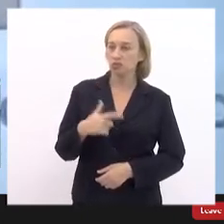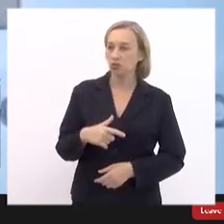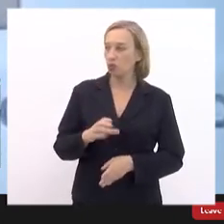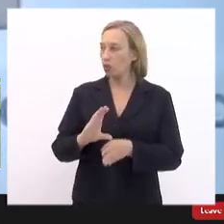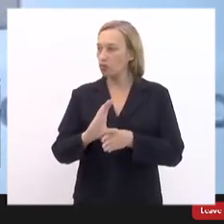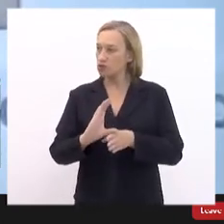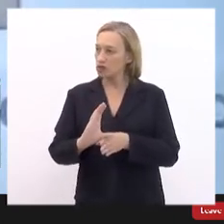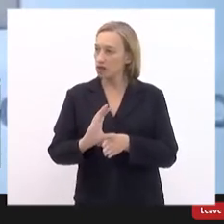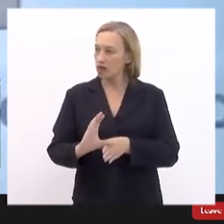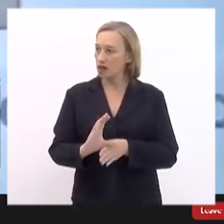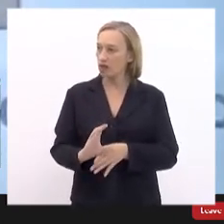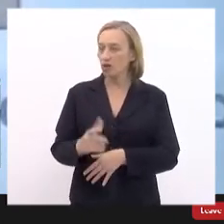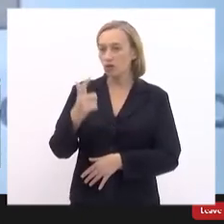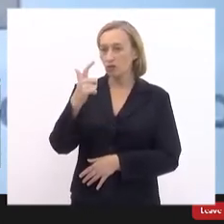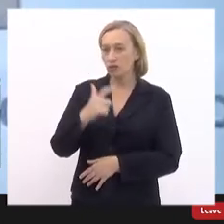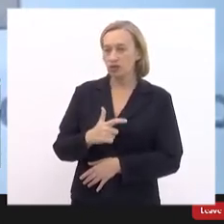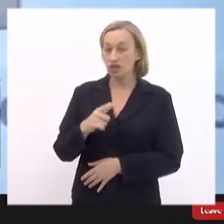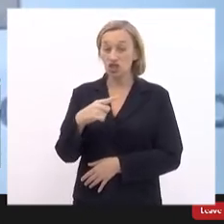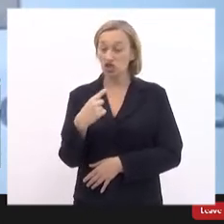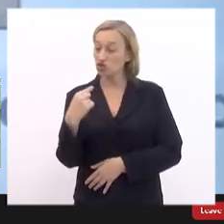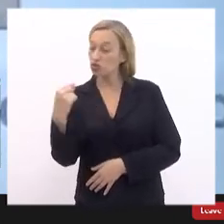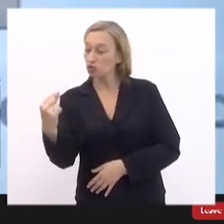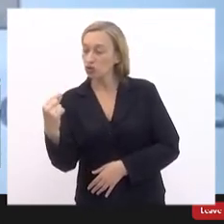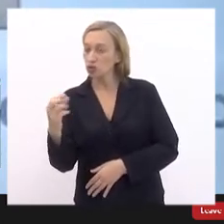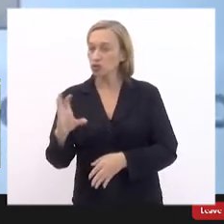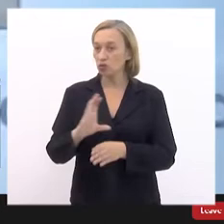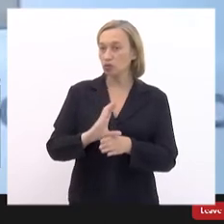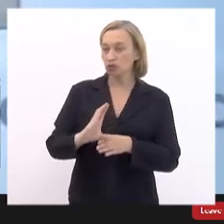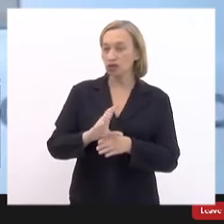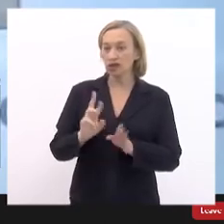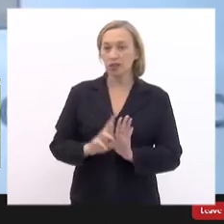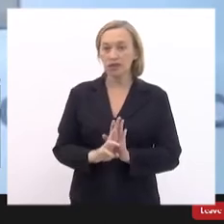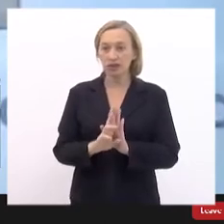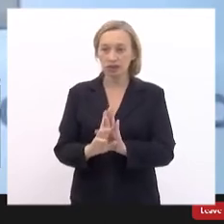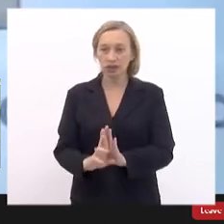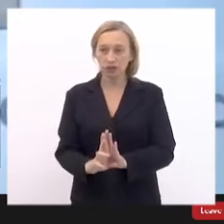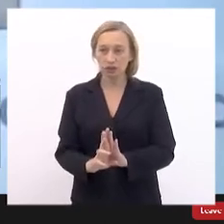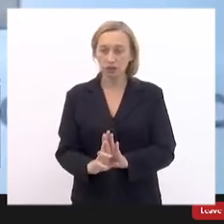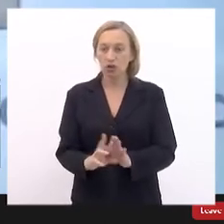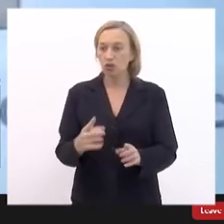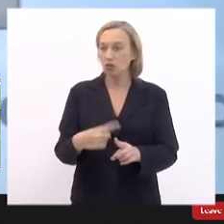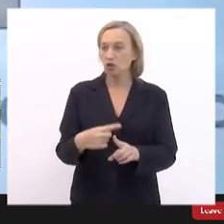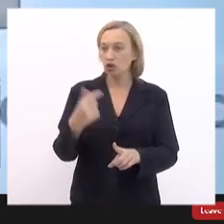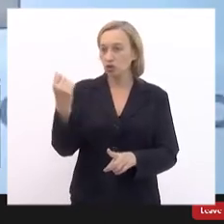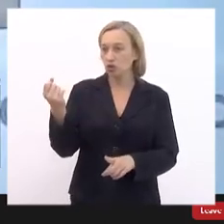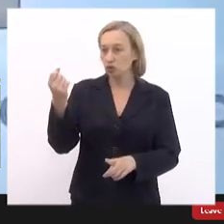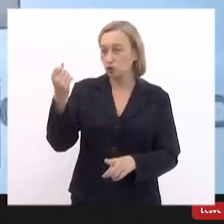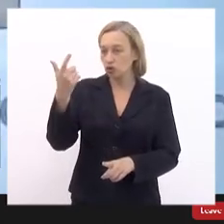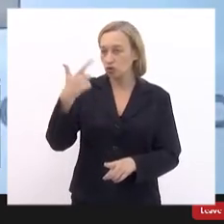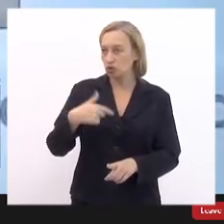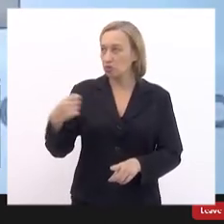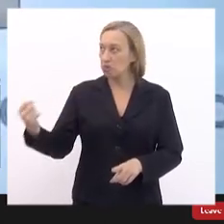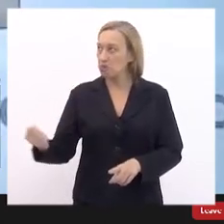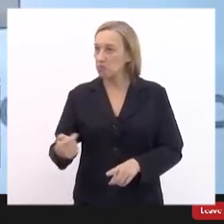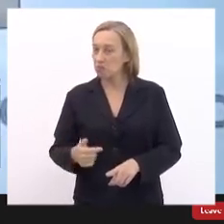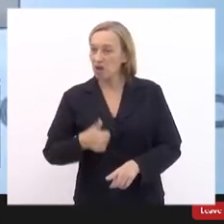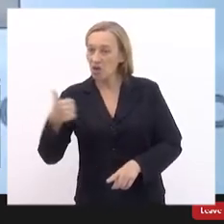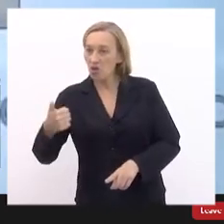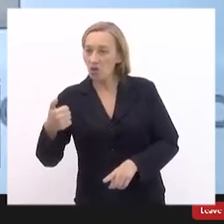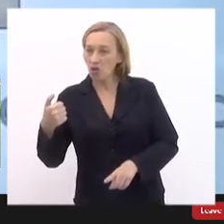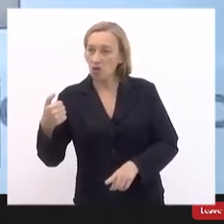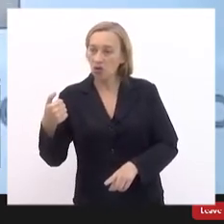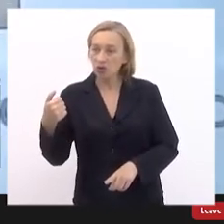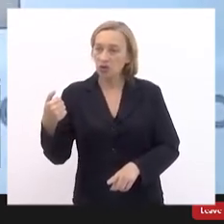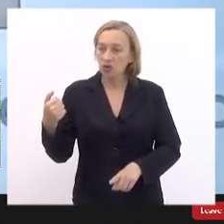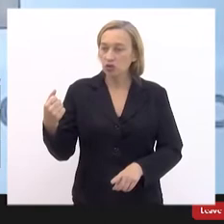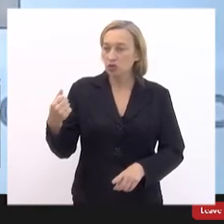conselheiro e ter sido escolhido pelo conselho a estar representando, porque eu sou maior ou menor que isso.